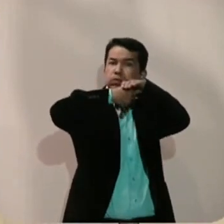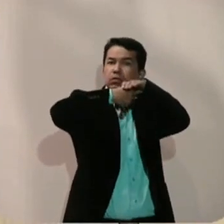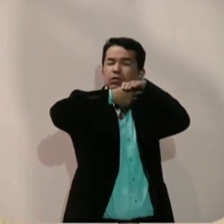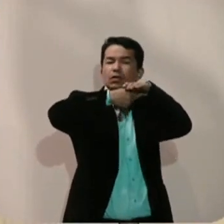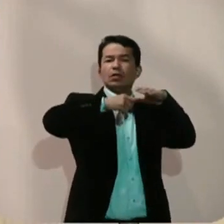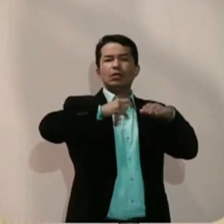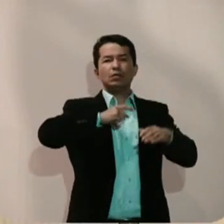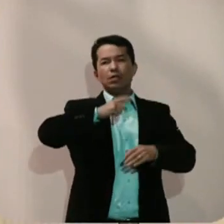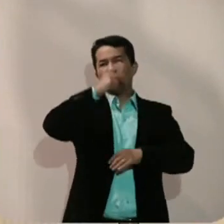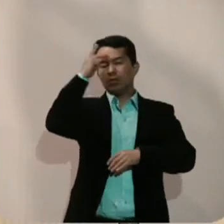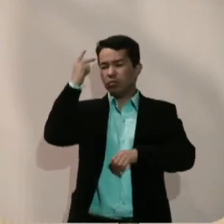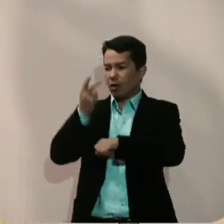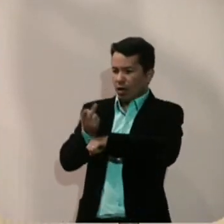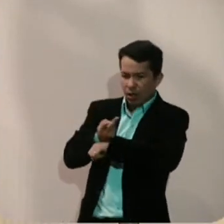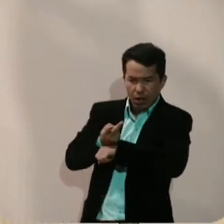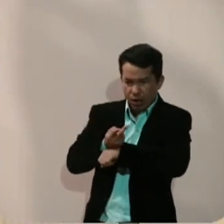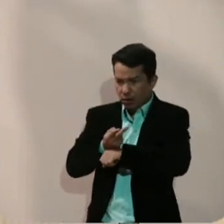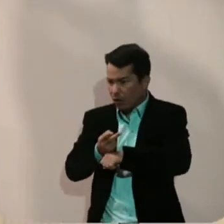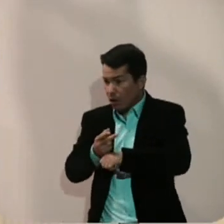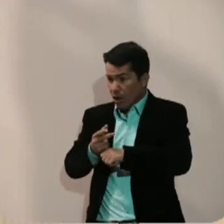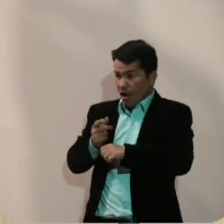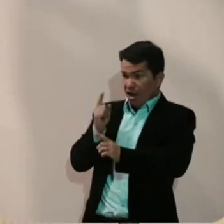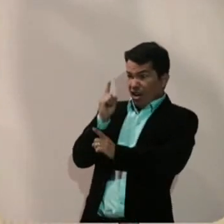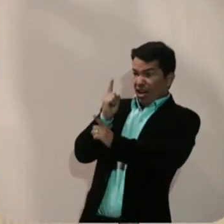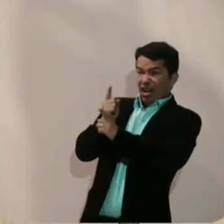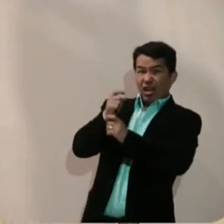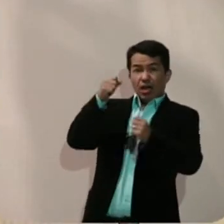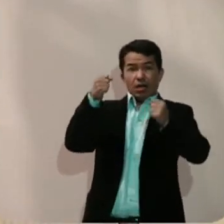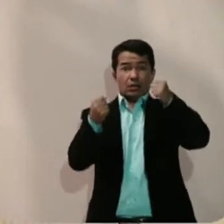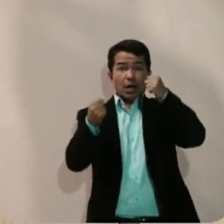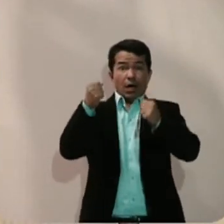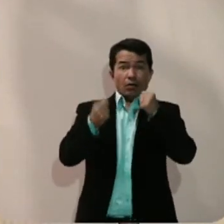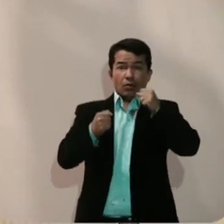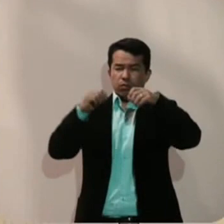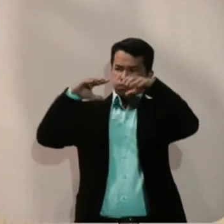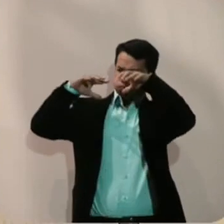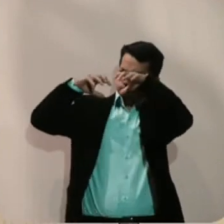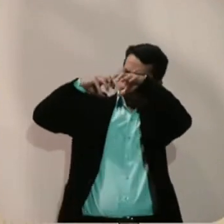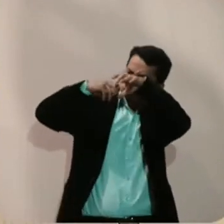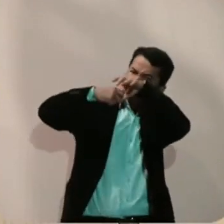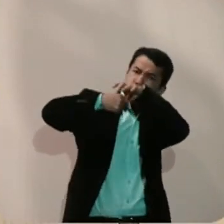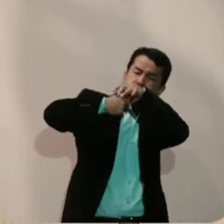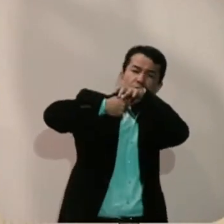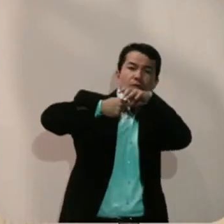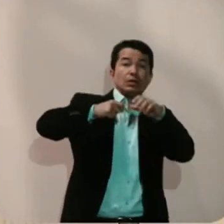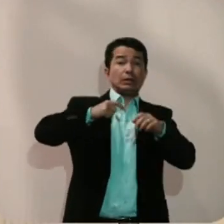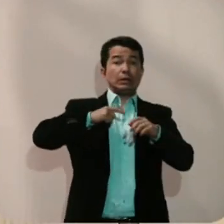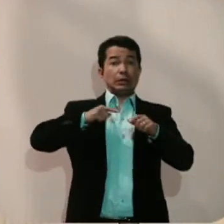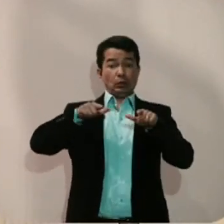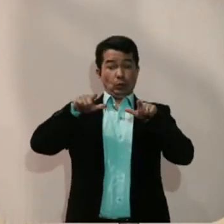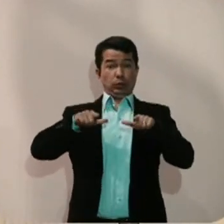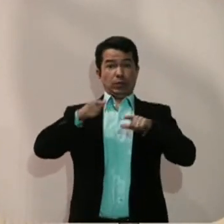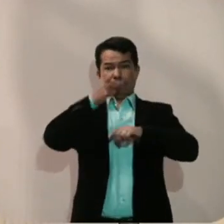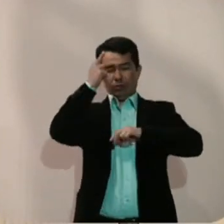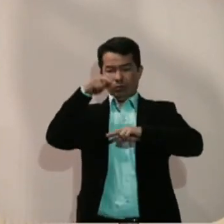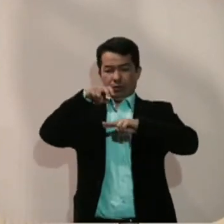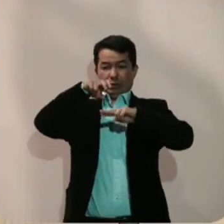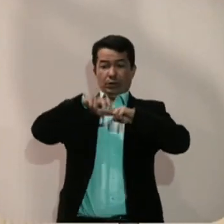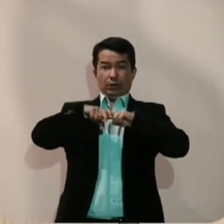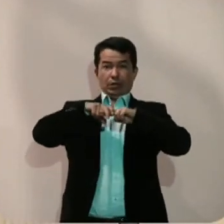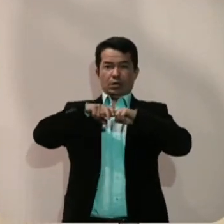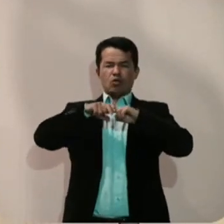no carro, tudo mais estava achatado, só o lugar onde ele estava no carro não